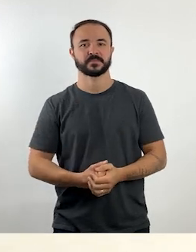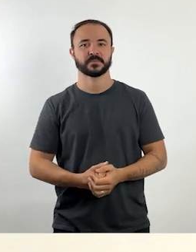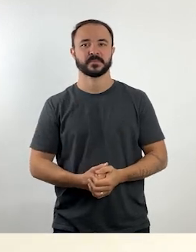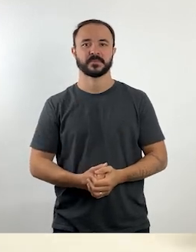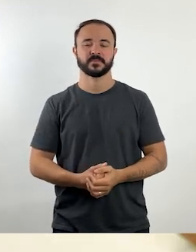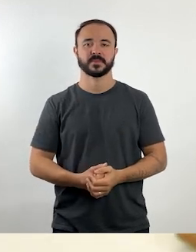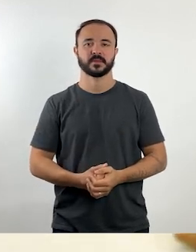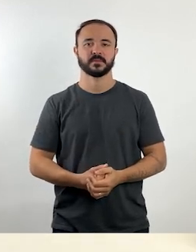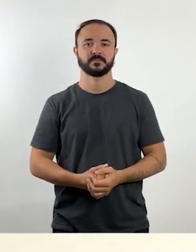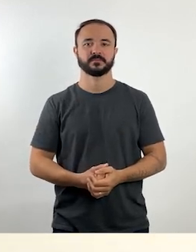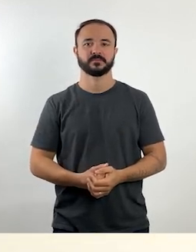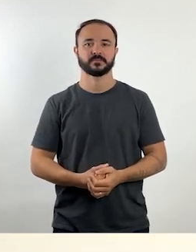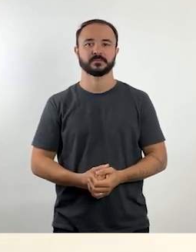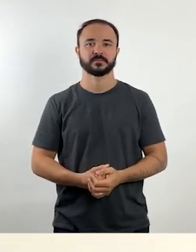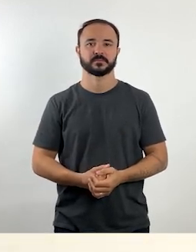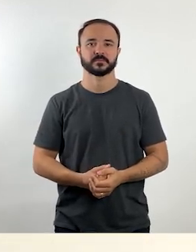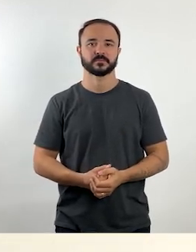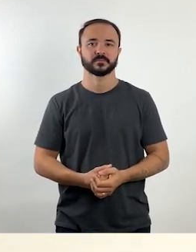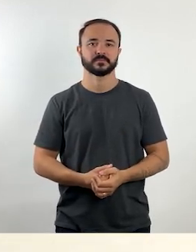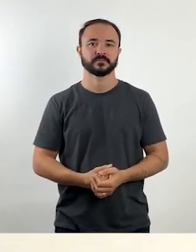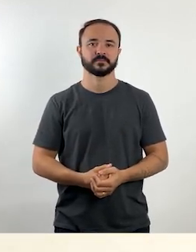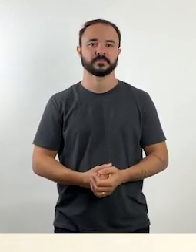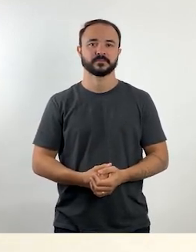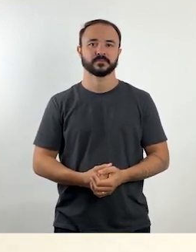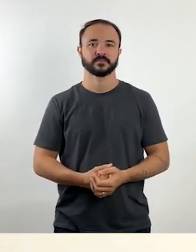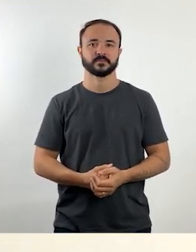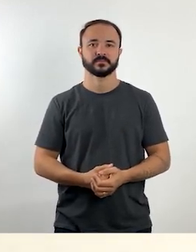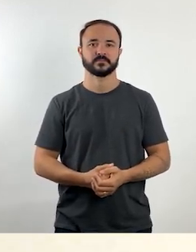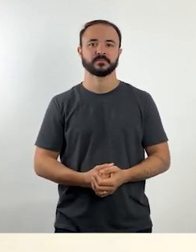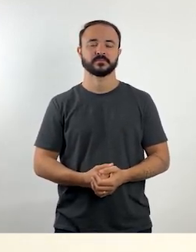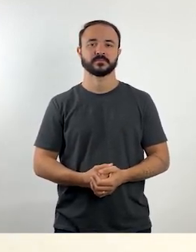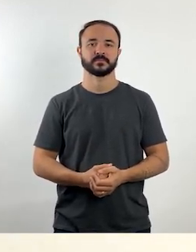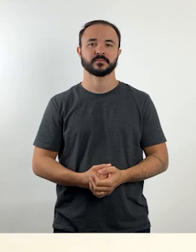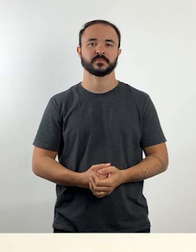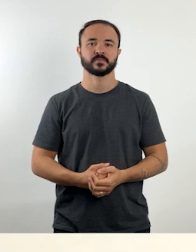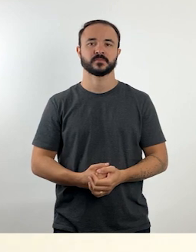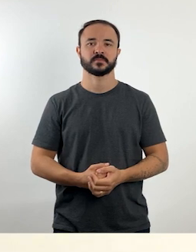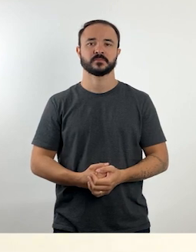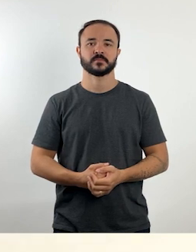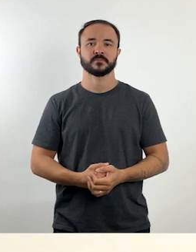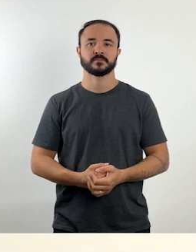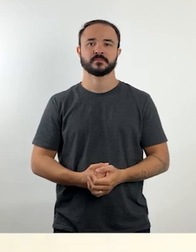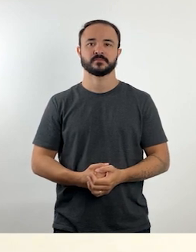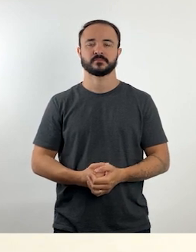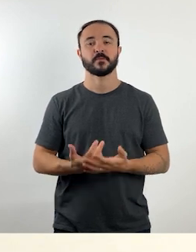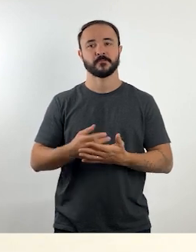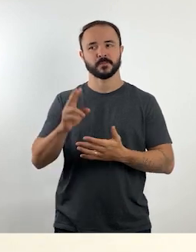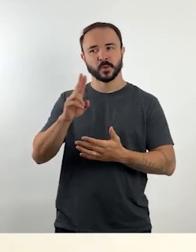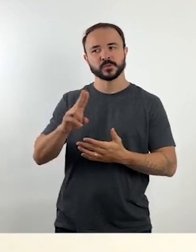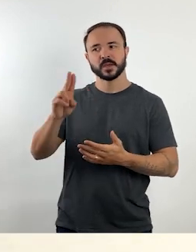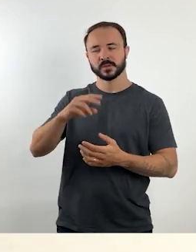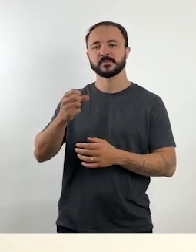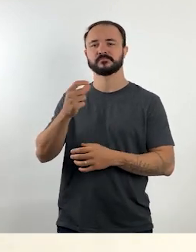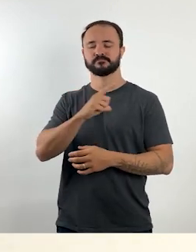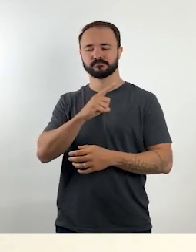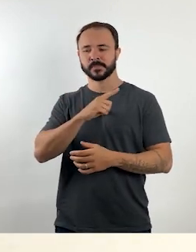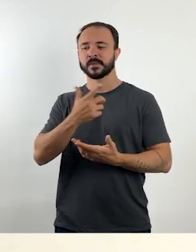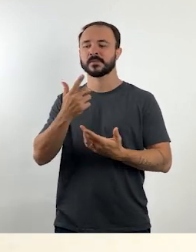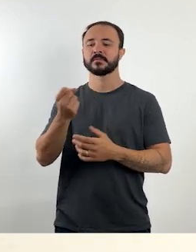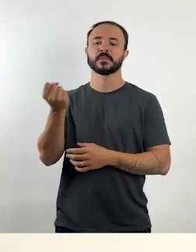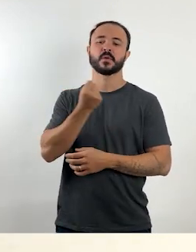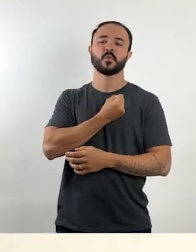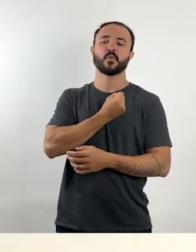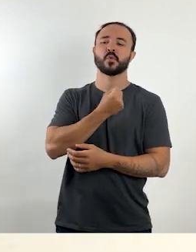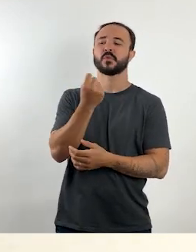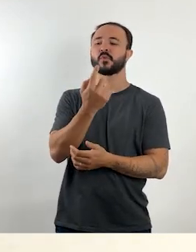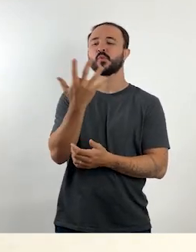outra peça, vou colocar um pinozinho cinza e vou aí fixar no mesmo espaço. Vou contar 1,